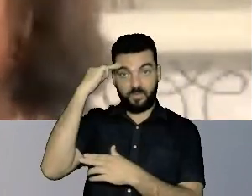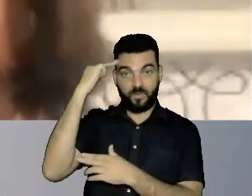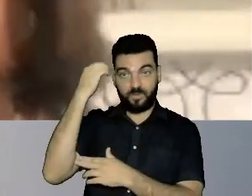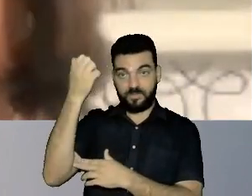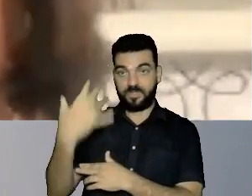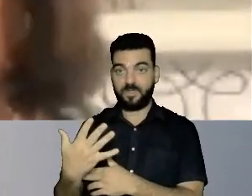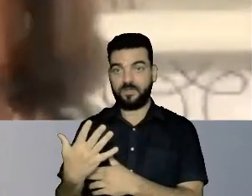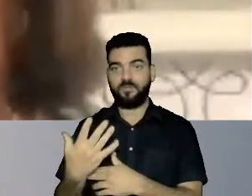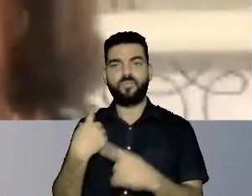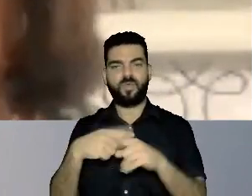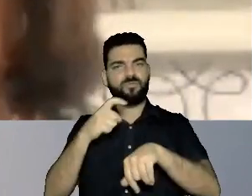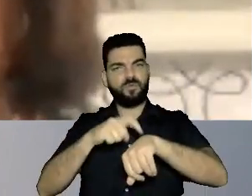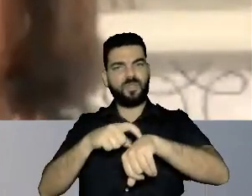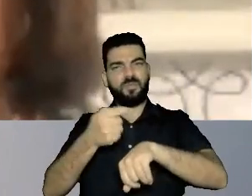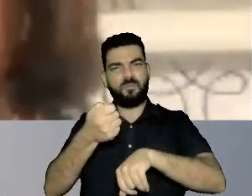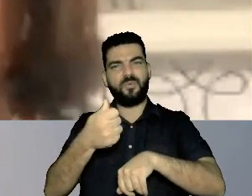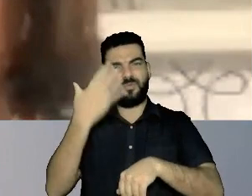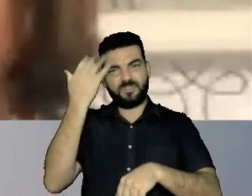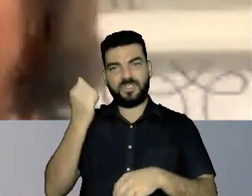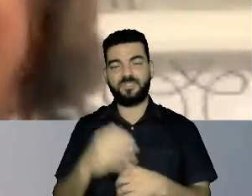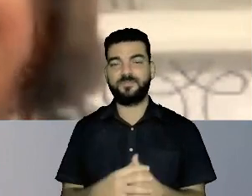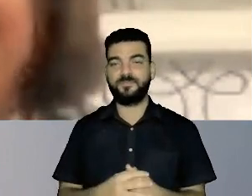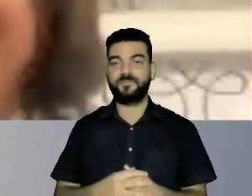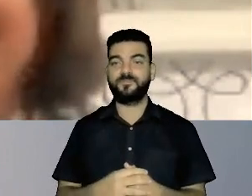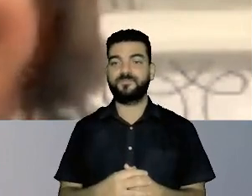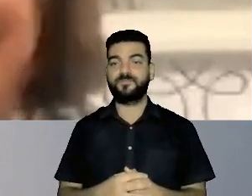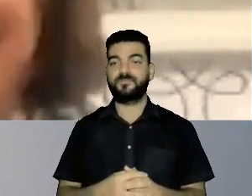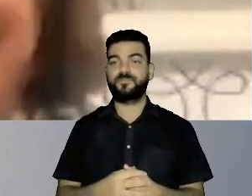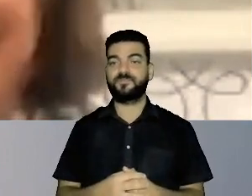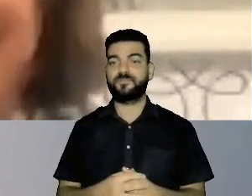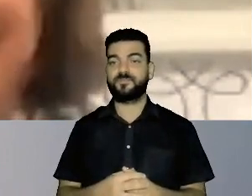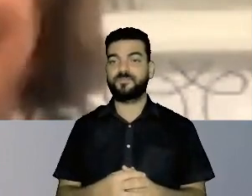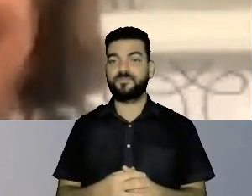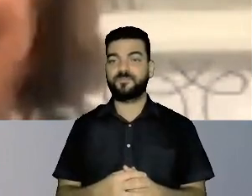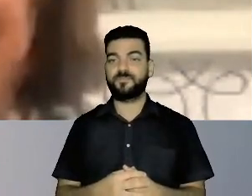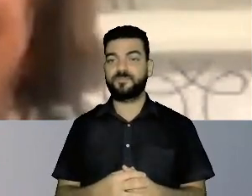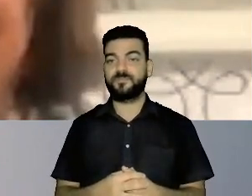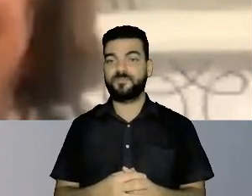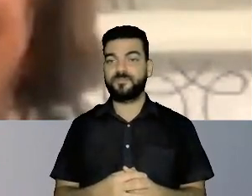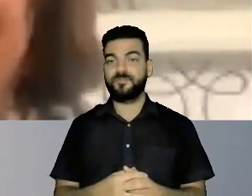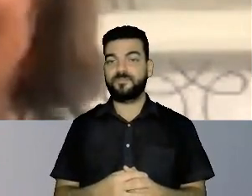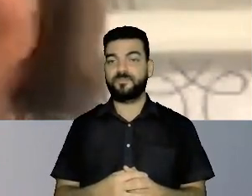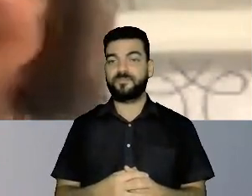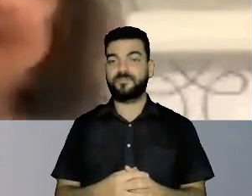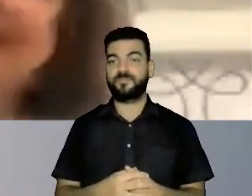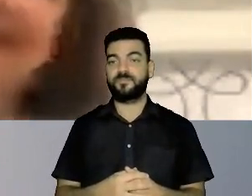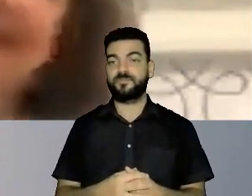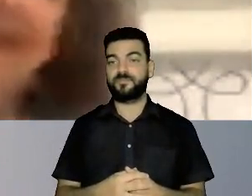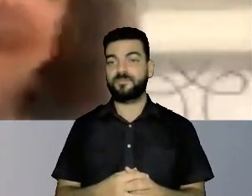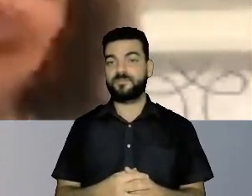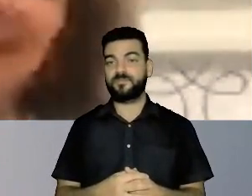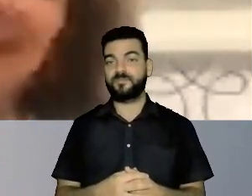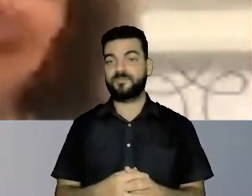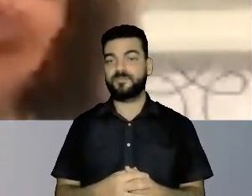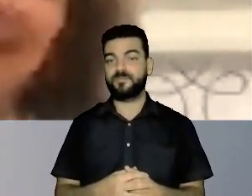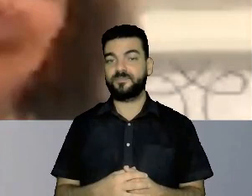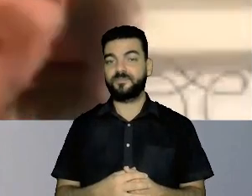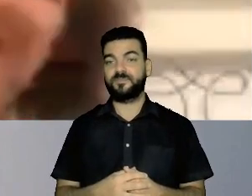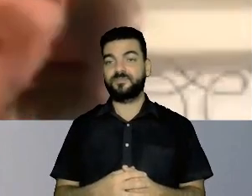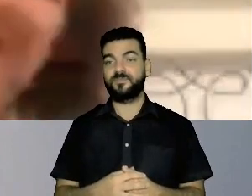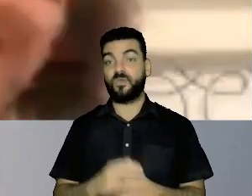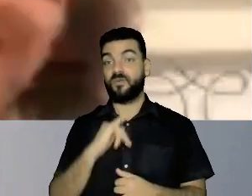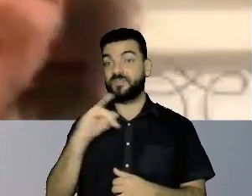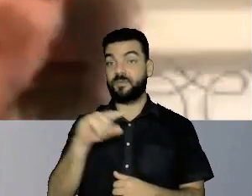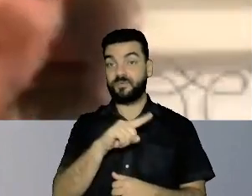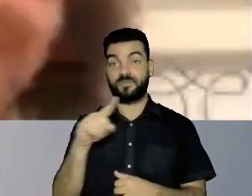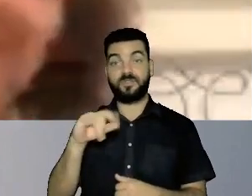mulheres. Questão de memória, que eu gostaria só de trazer, já para não ultrapassar muito tempo, que eu sei que já